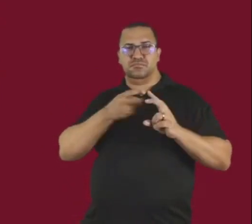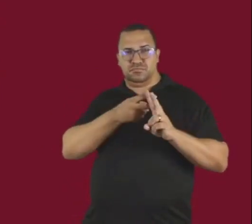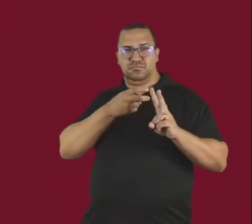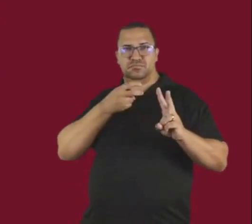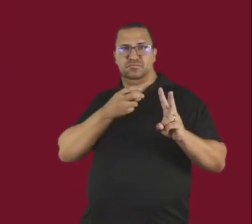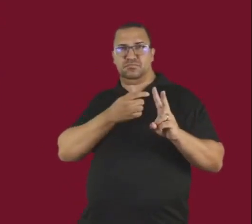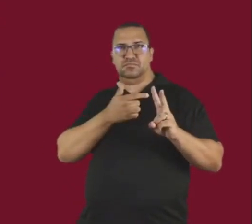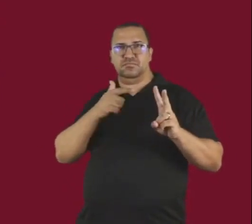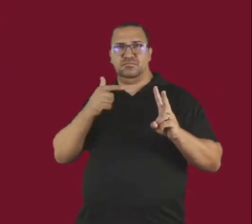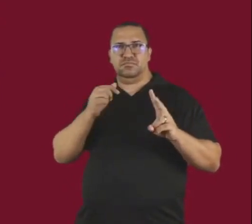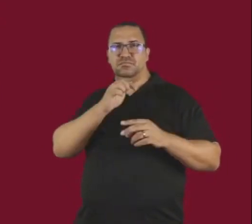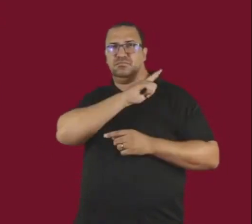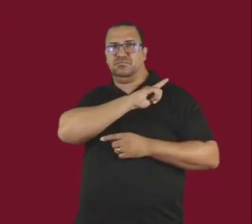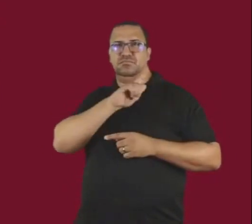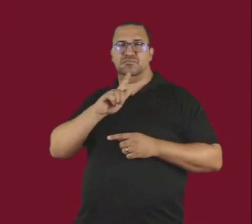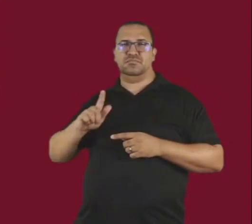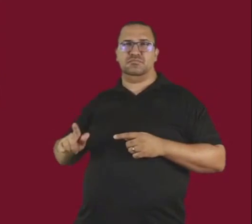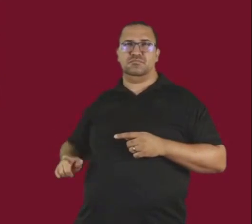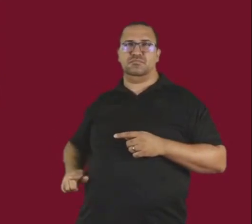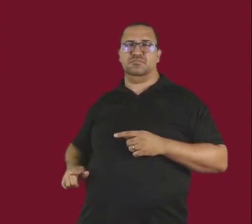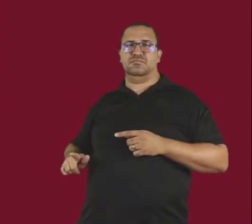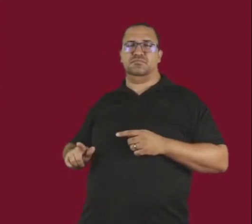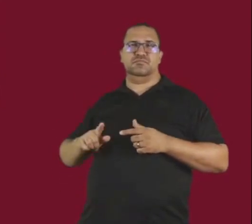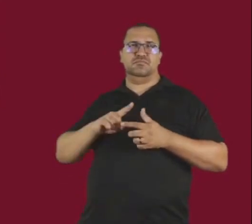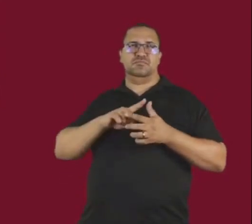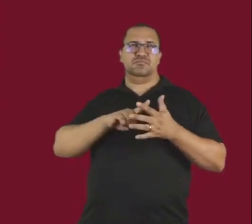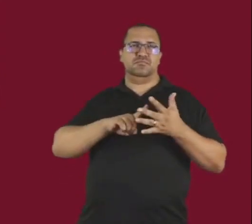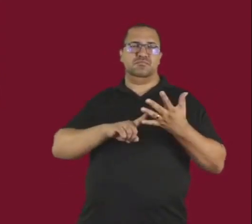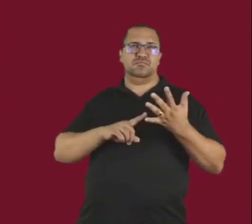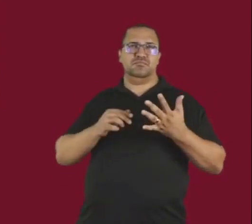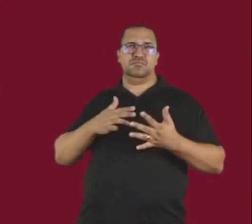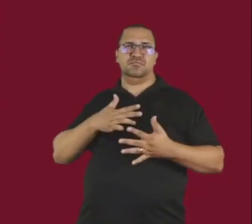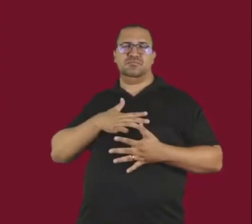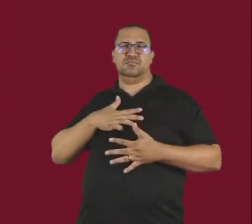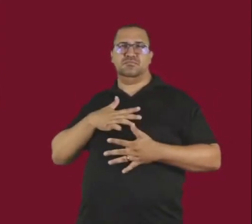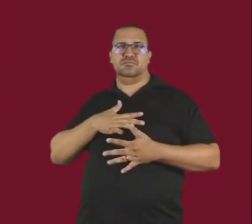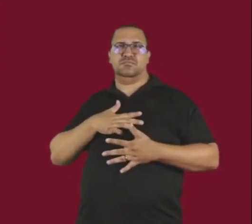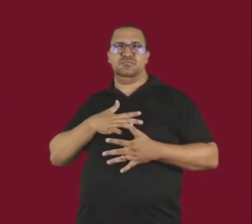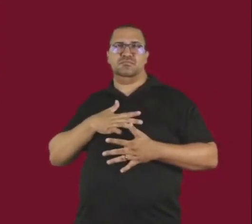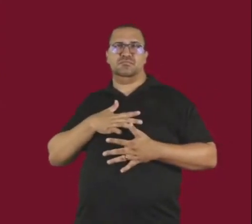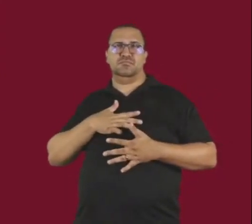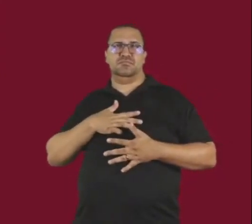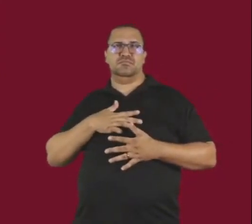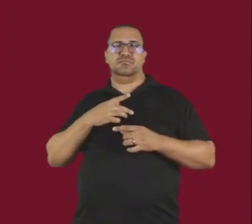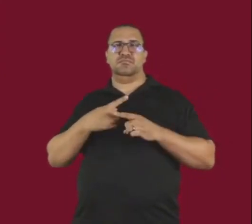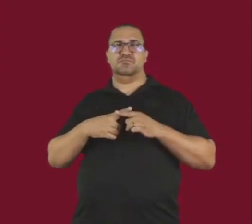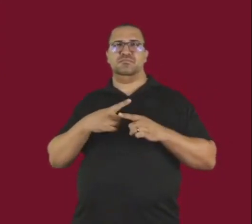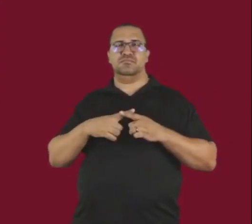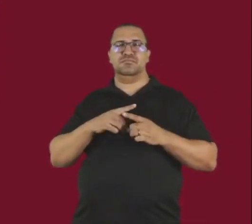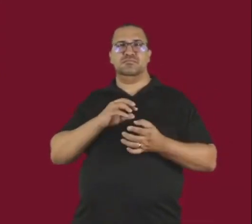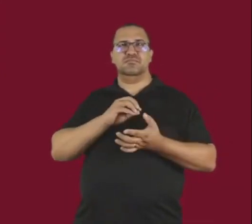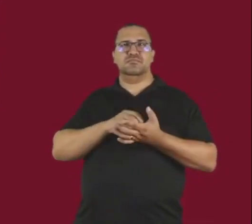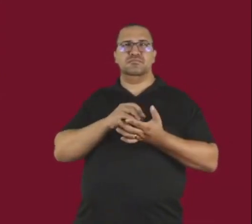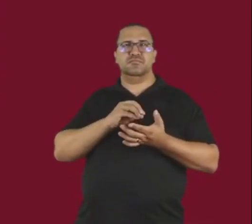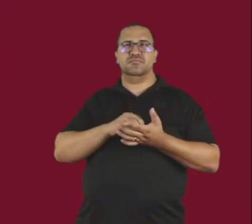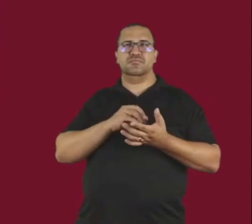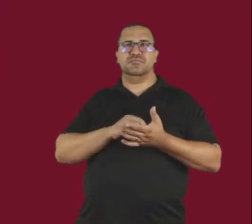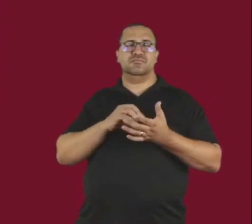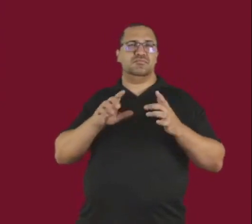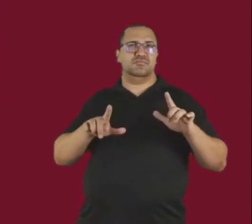no governo Lula porque o Lula foi bacana. Não, por causa da luta dos povos indígenas.